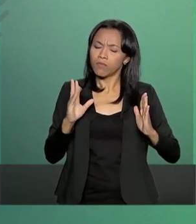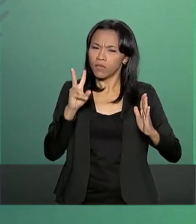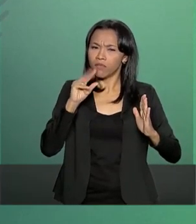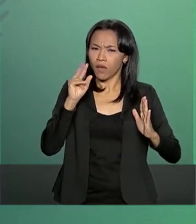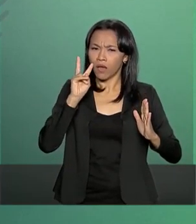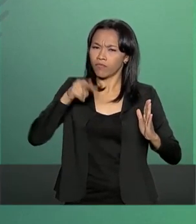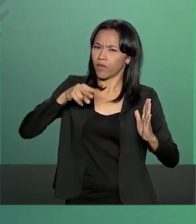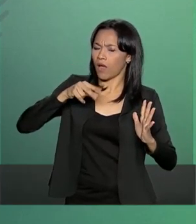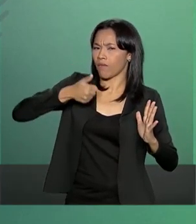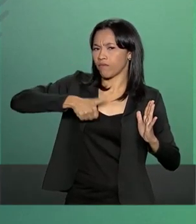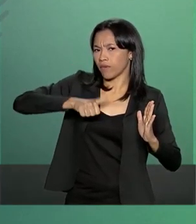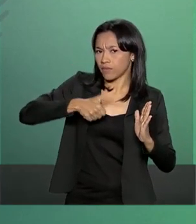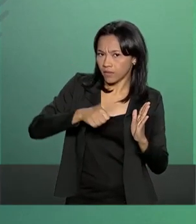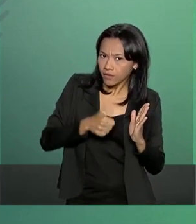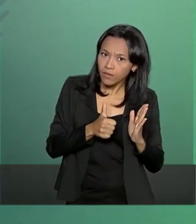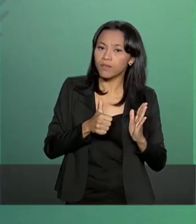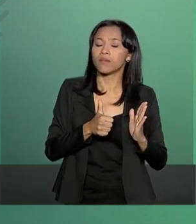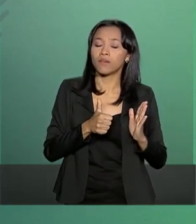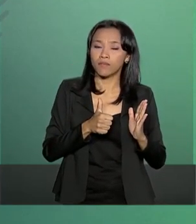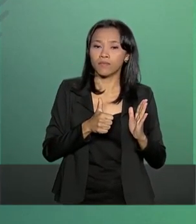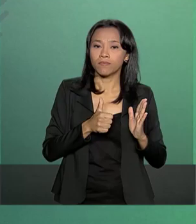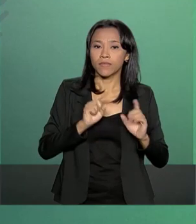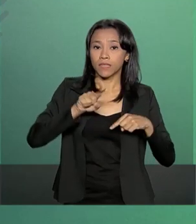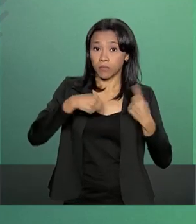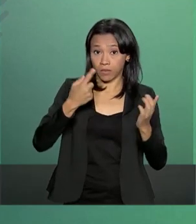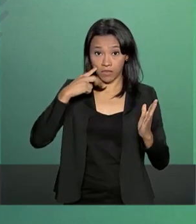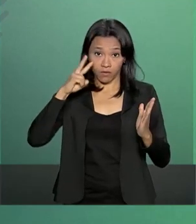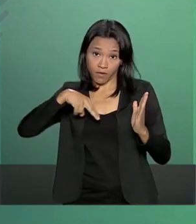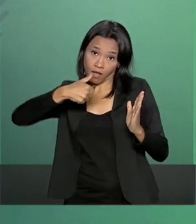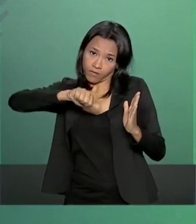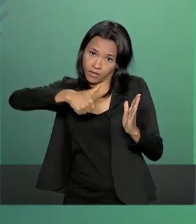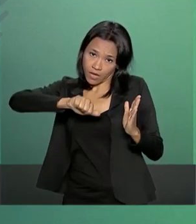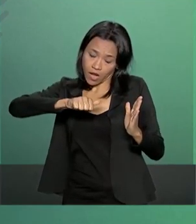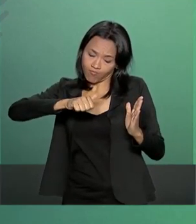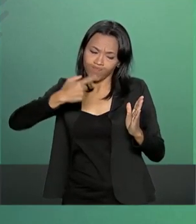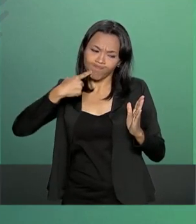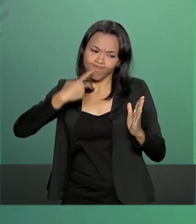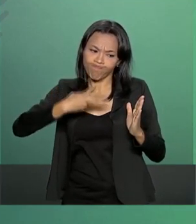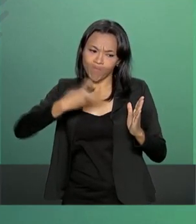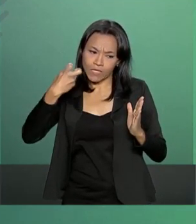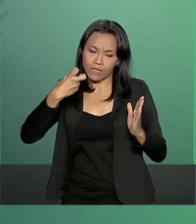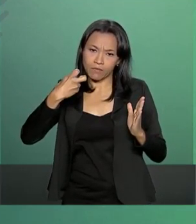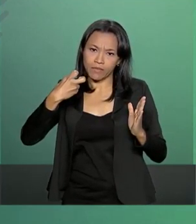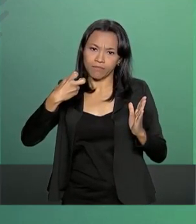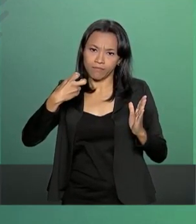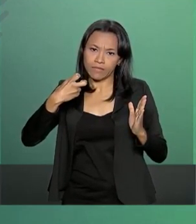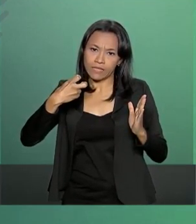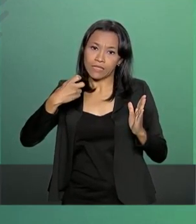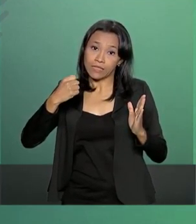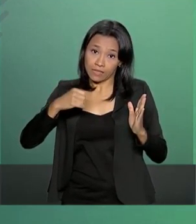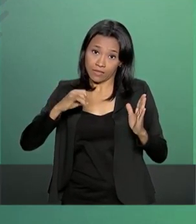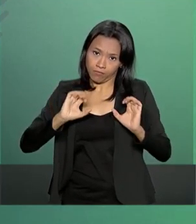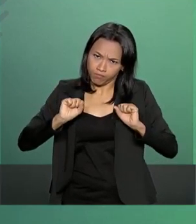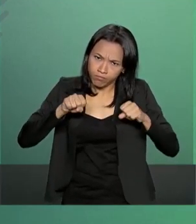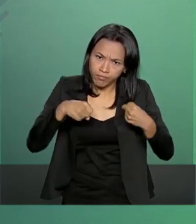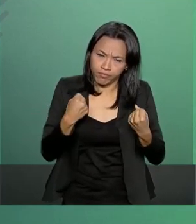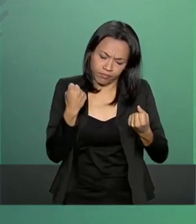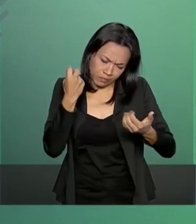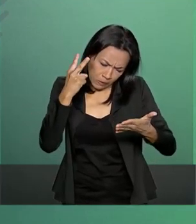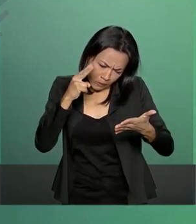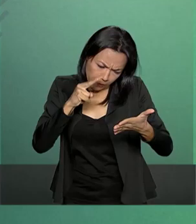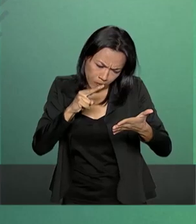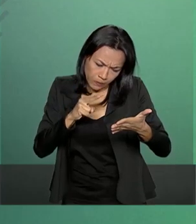autoavaliar-se e, a partir desta autoavaliação, perceber se é possível debruçar-se de pronto sobre esta